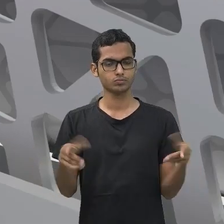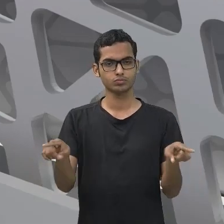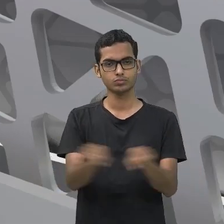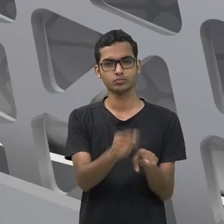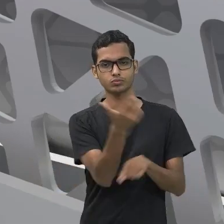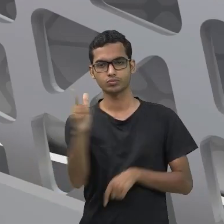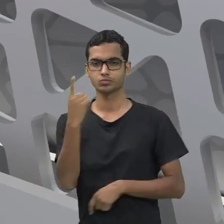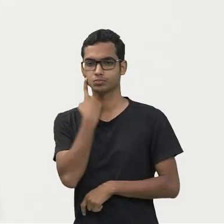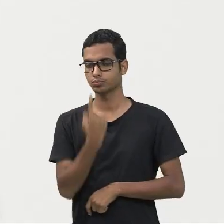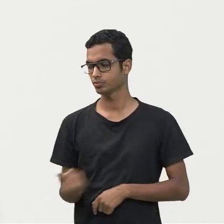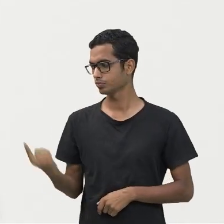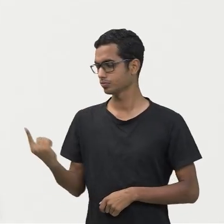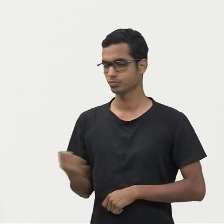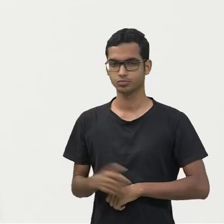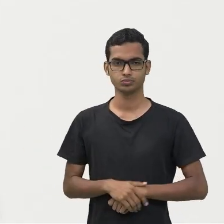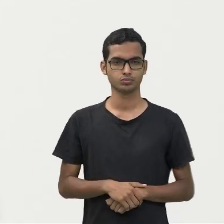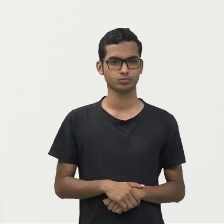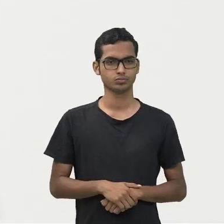mais uma olhadinha. Vamos lá.